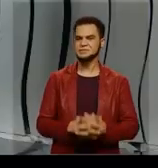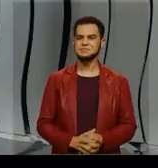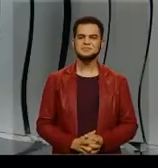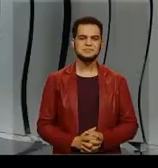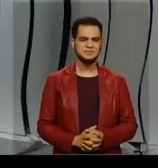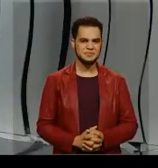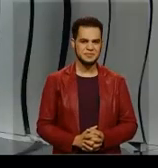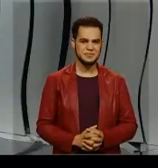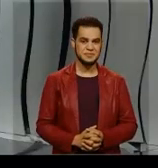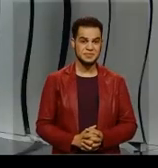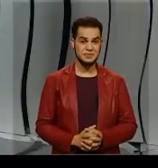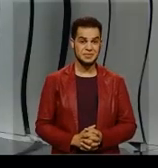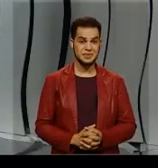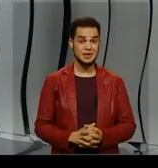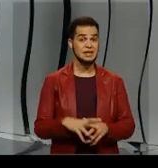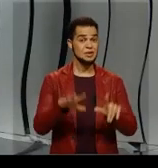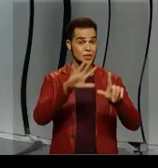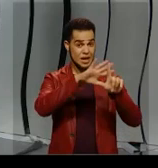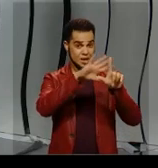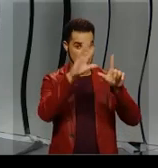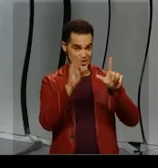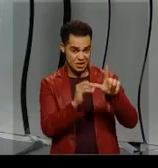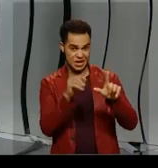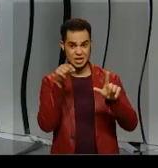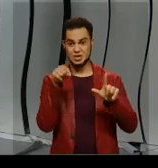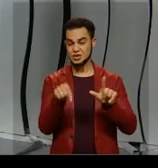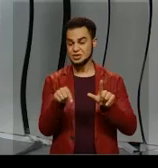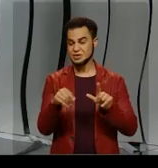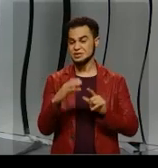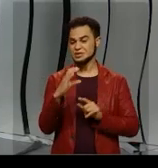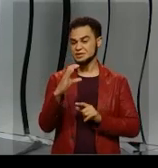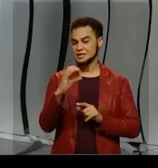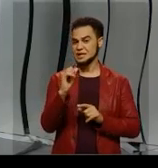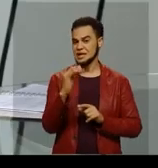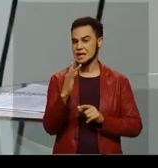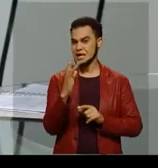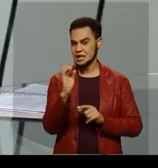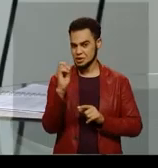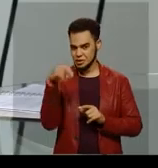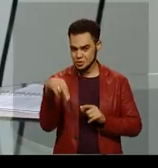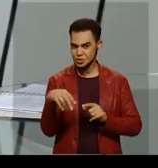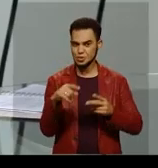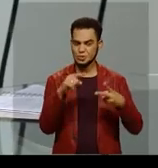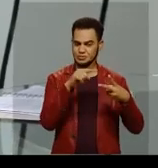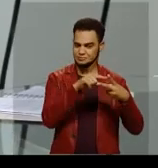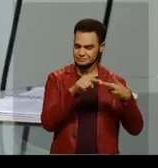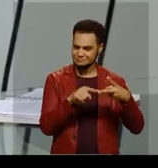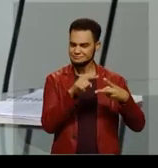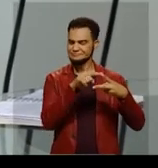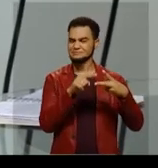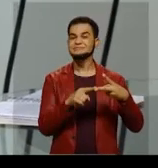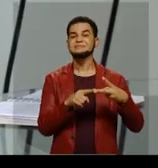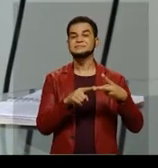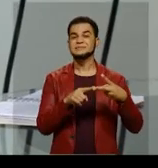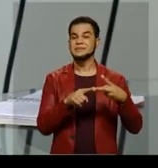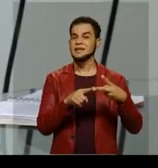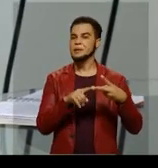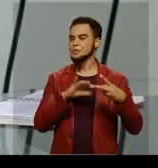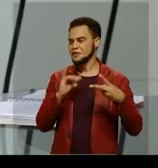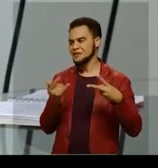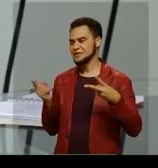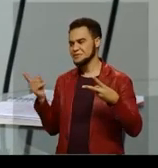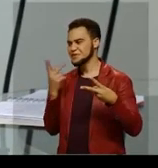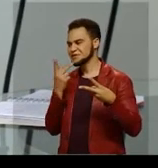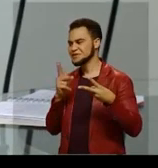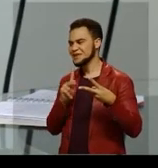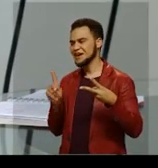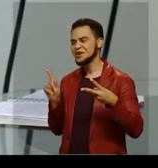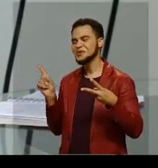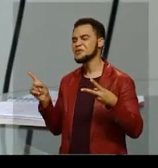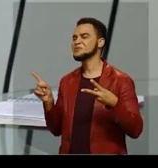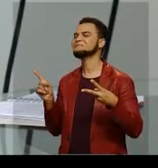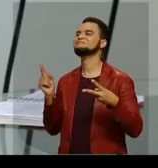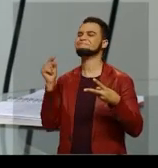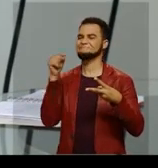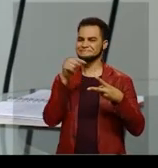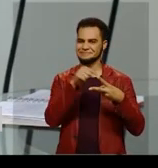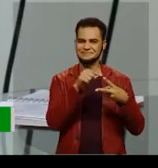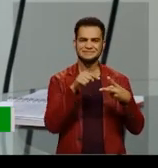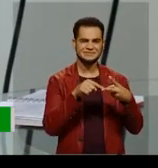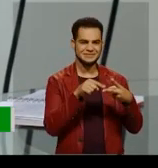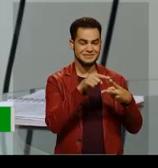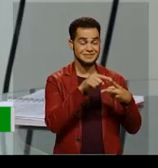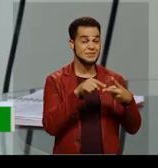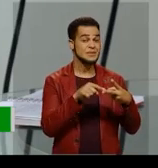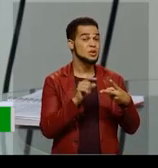charge e o cartoon, né, aproveitando aqui a deixa do professor Fernando, tanto a charge e o cartoon, né,